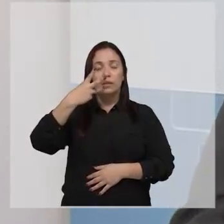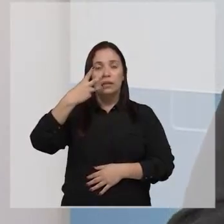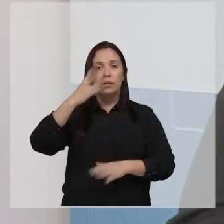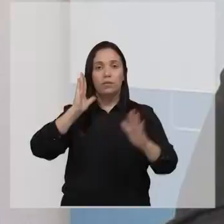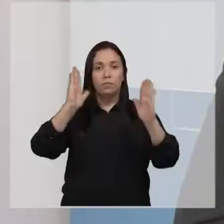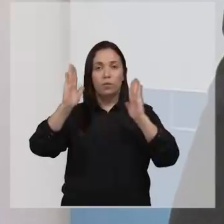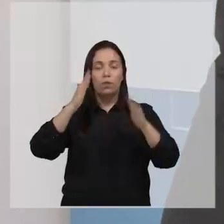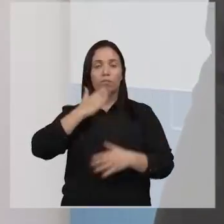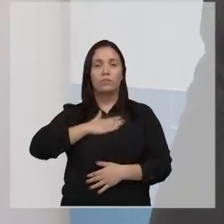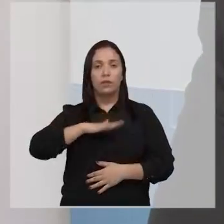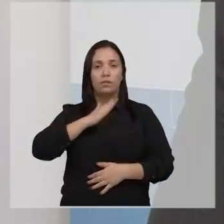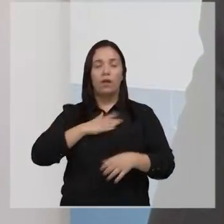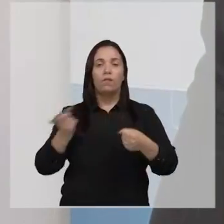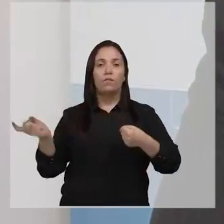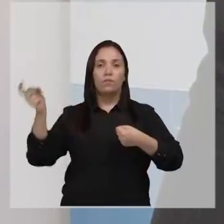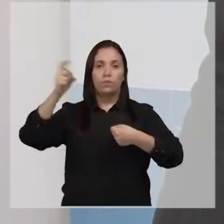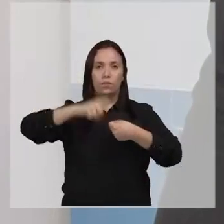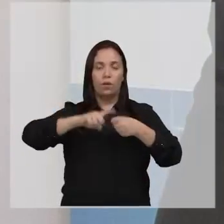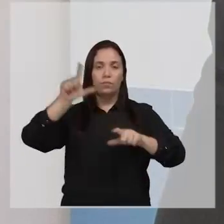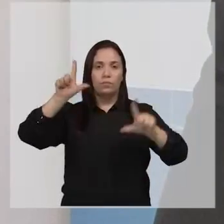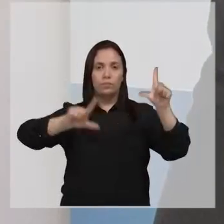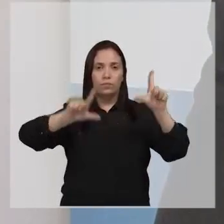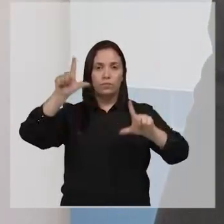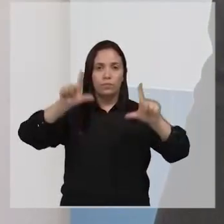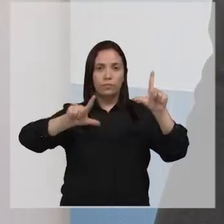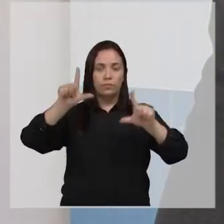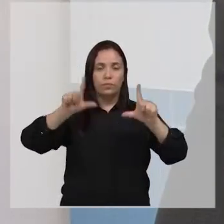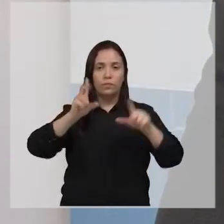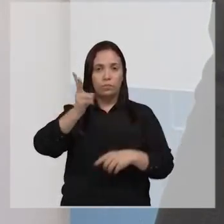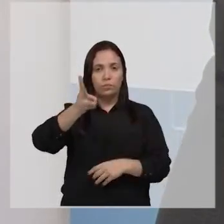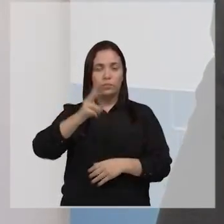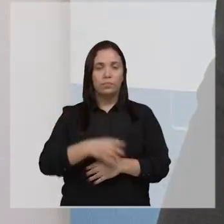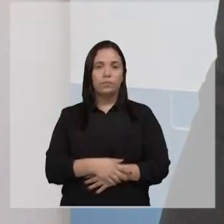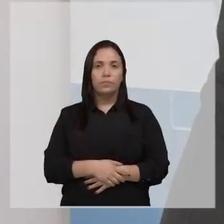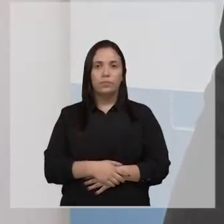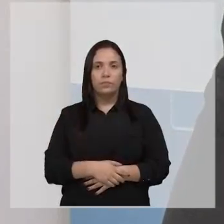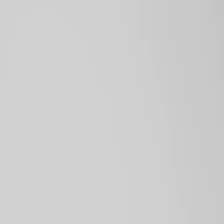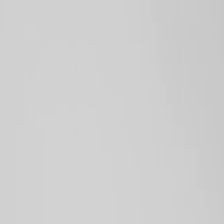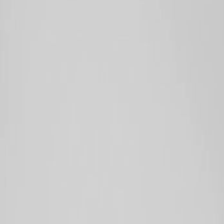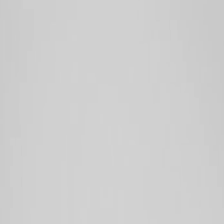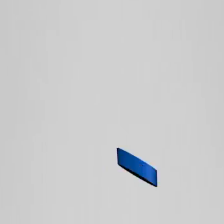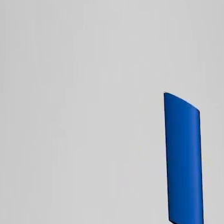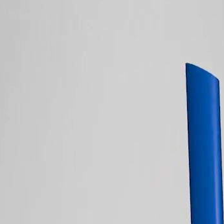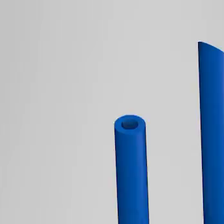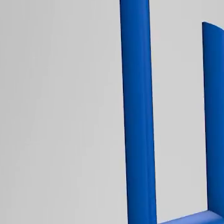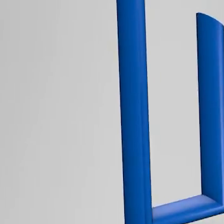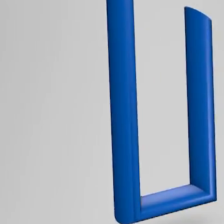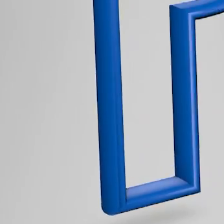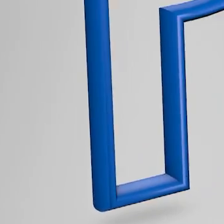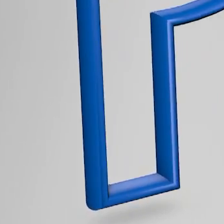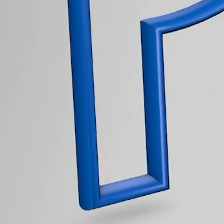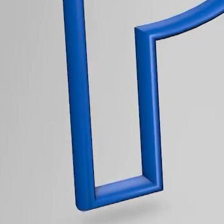Luciano Huck já, depois do rápido intervalo. Sai daí não, eu volto já.